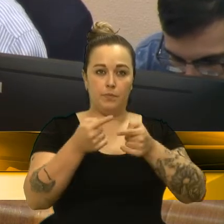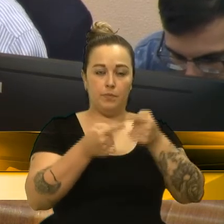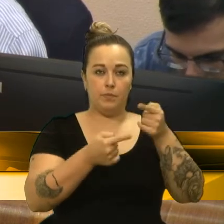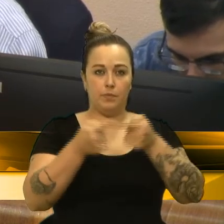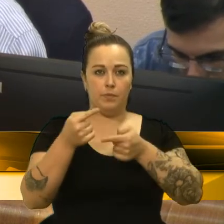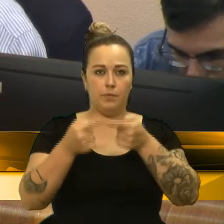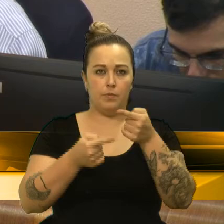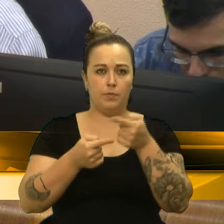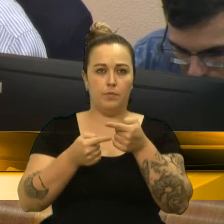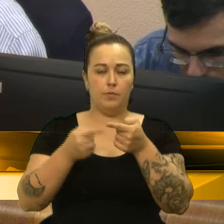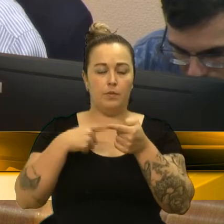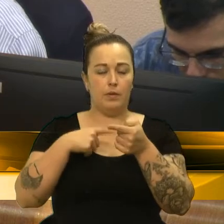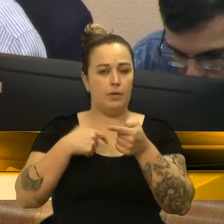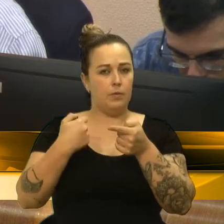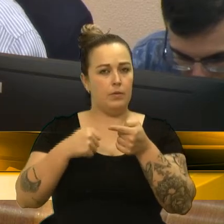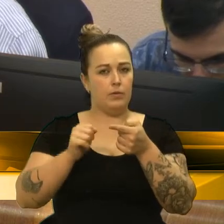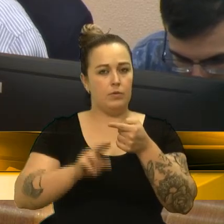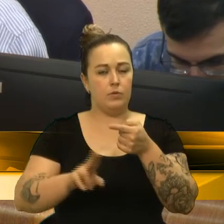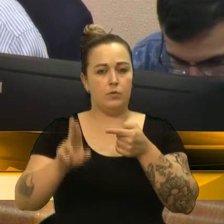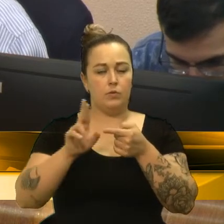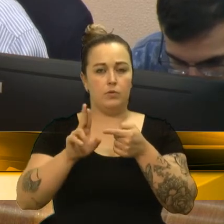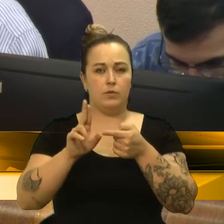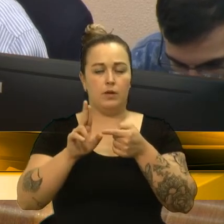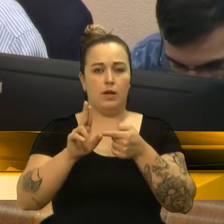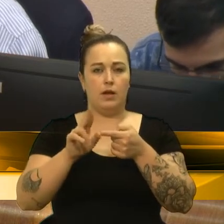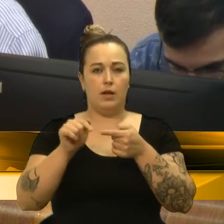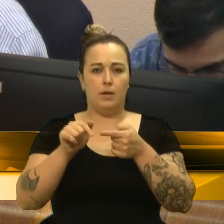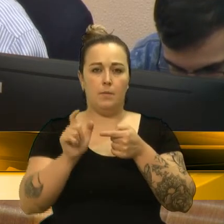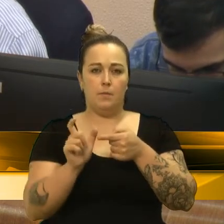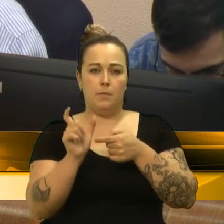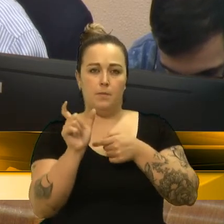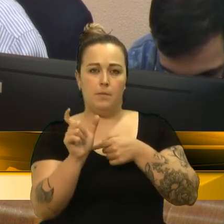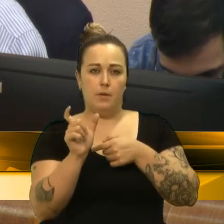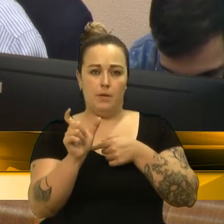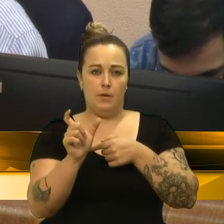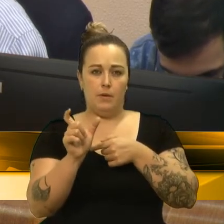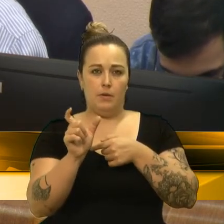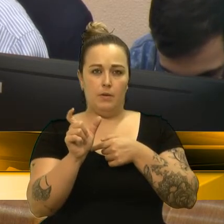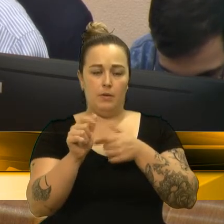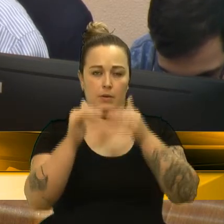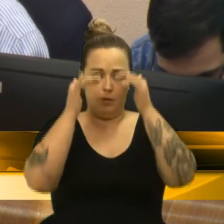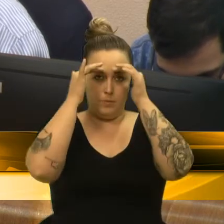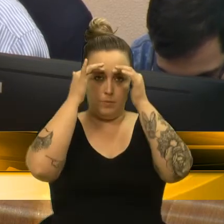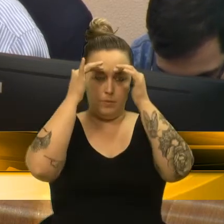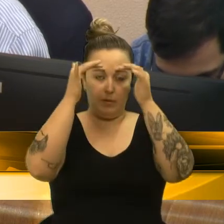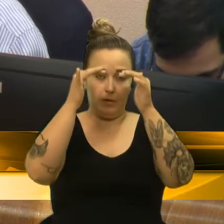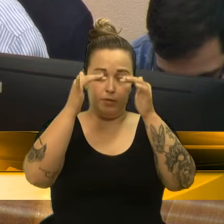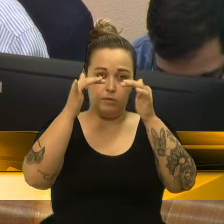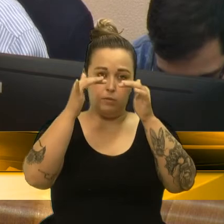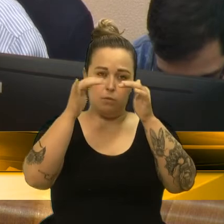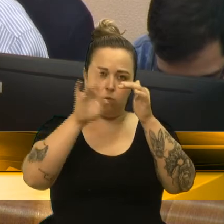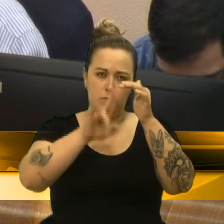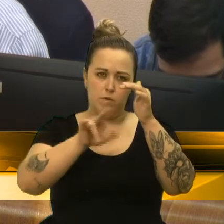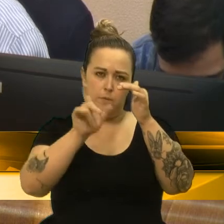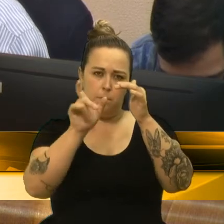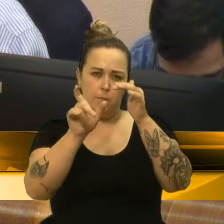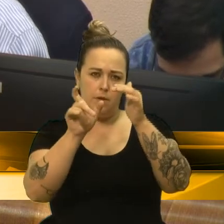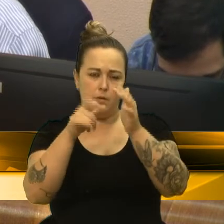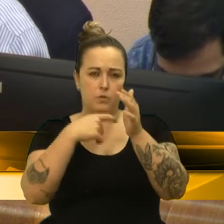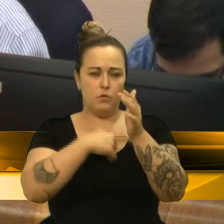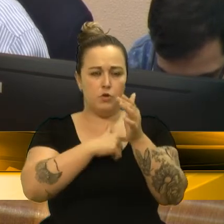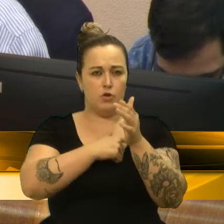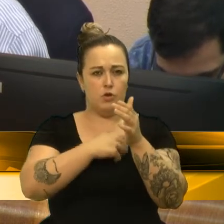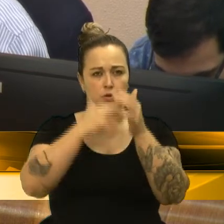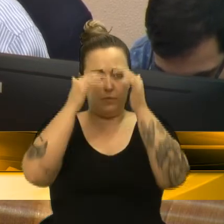evite o uso da tautologia. Com efeito, respeitosamente, mas as alegações preliminares